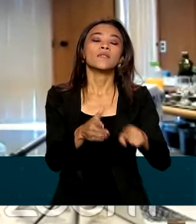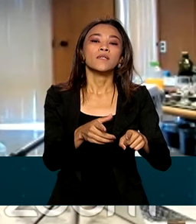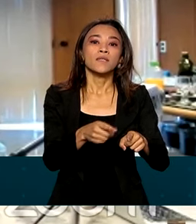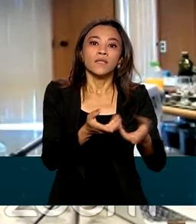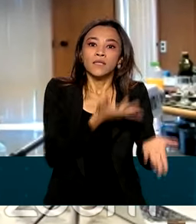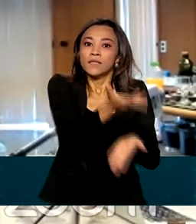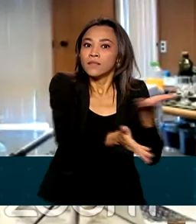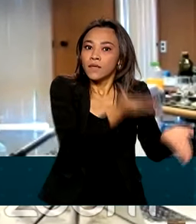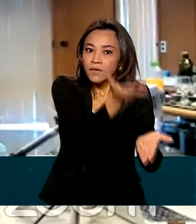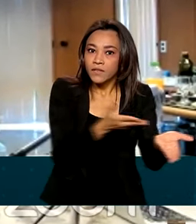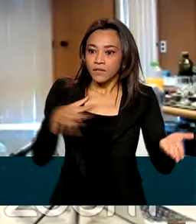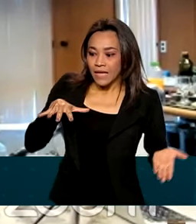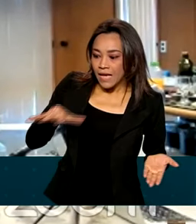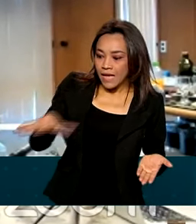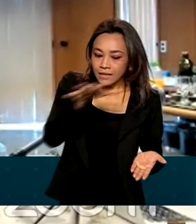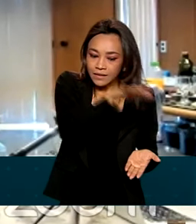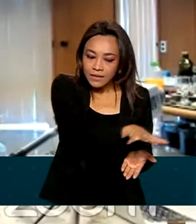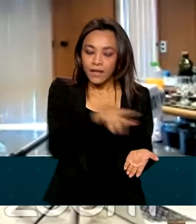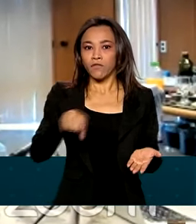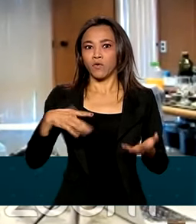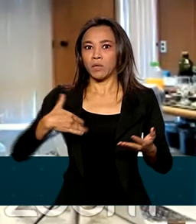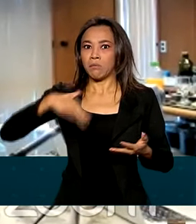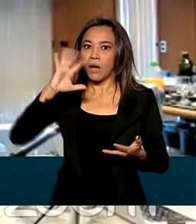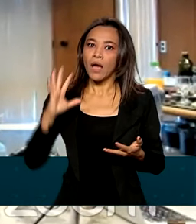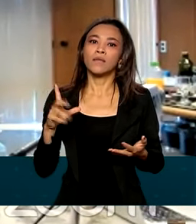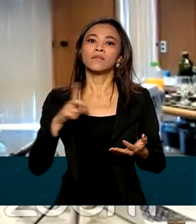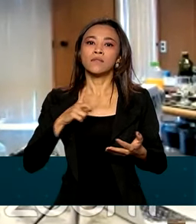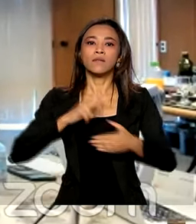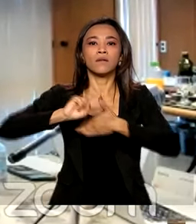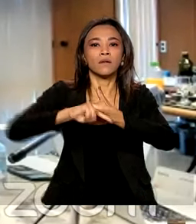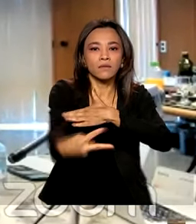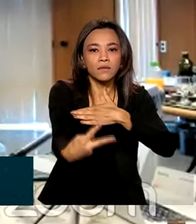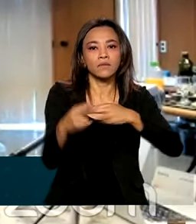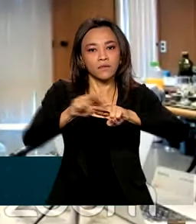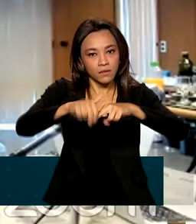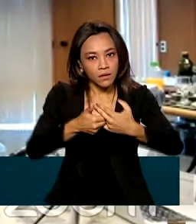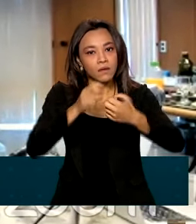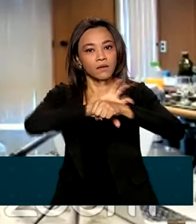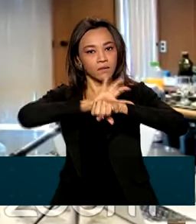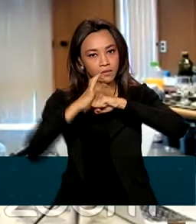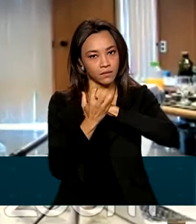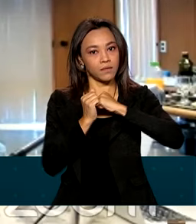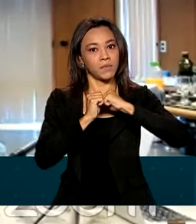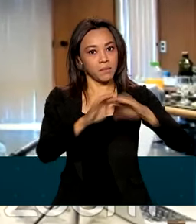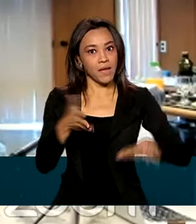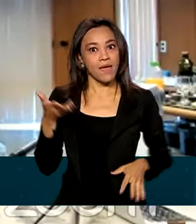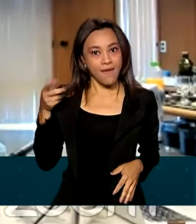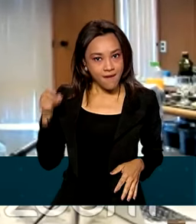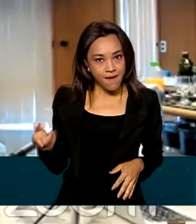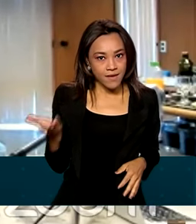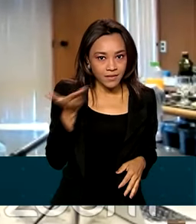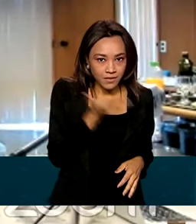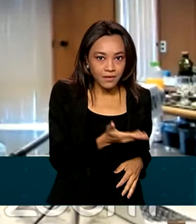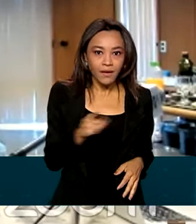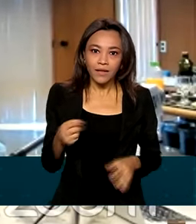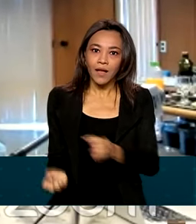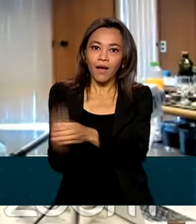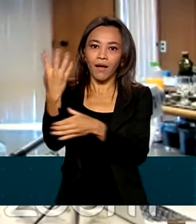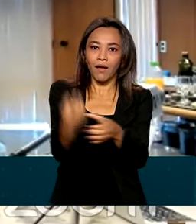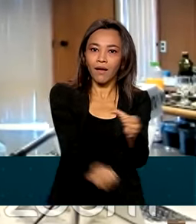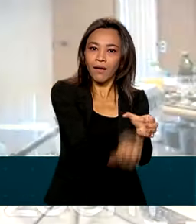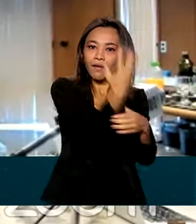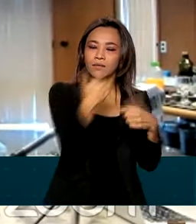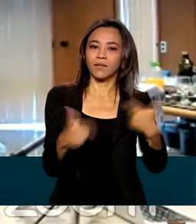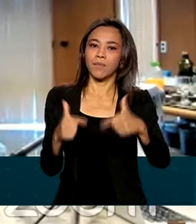os setores mais impactados pela padaria São agora os setores que mais geram empregos